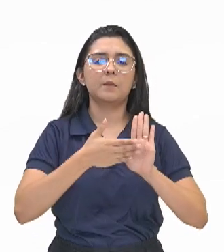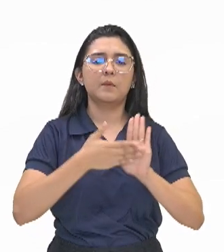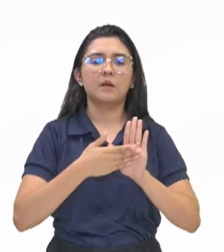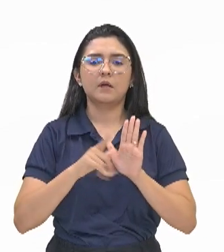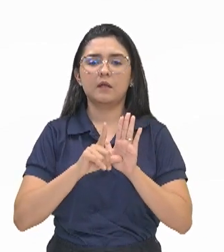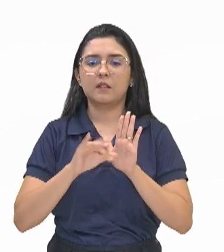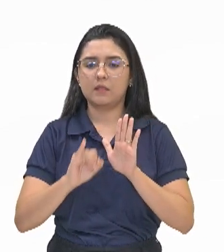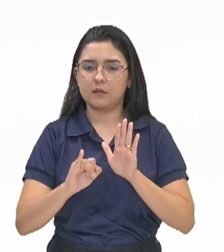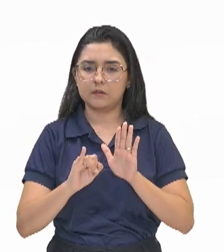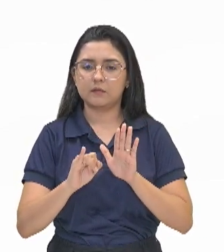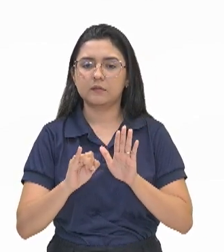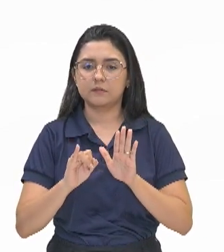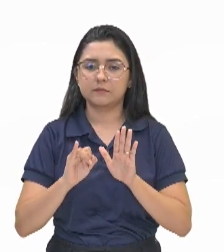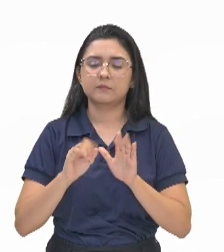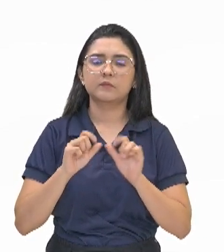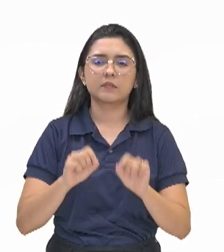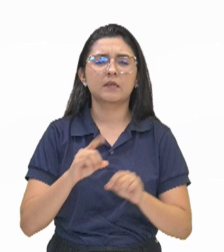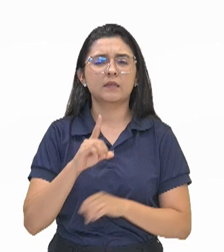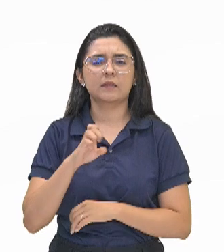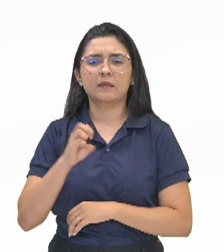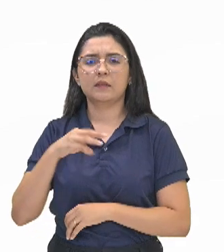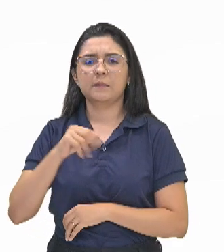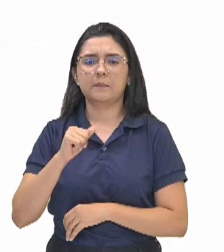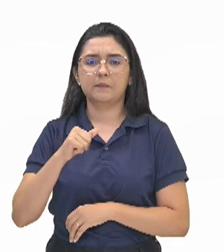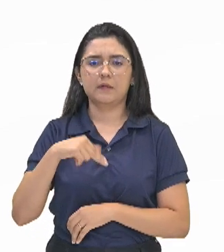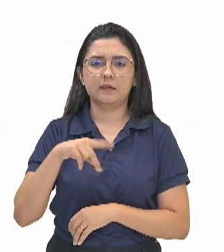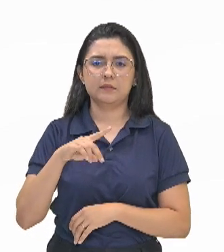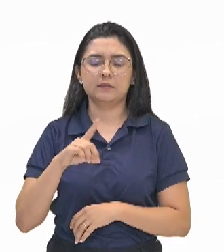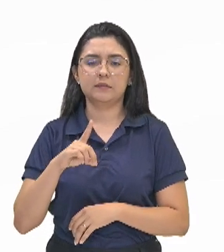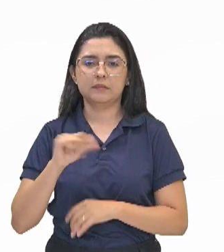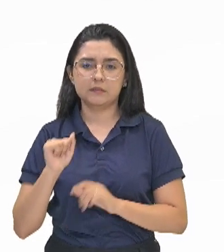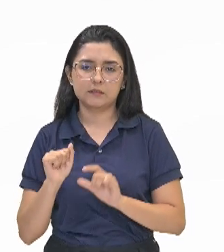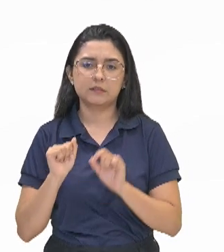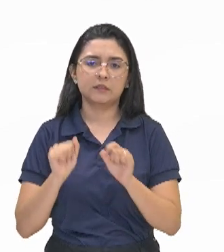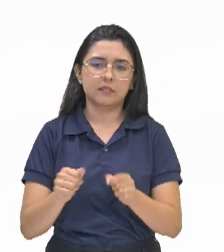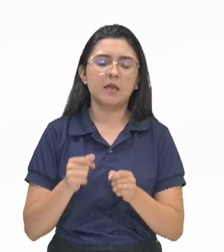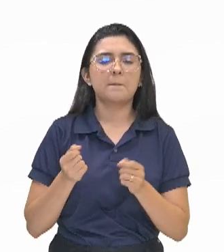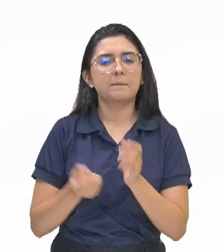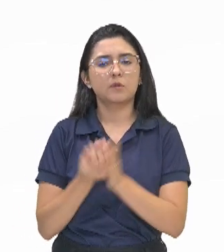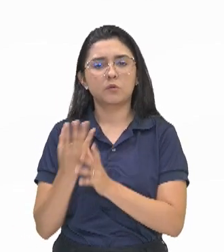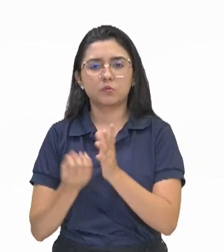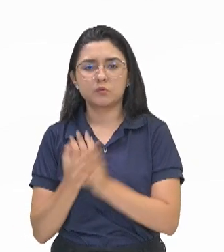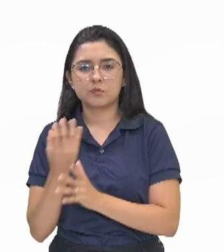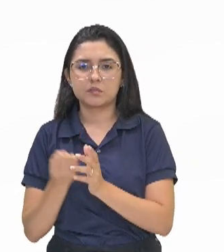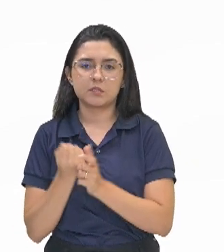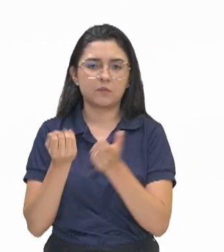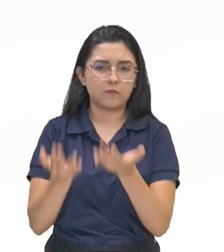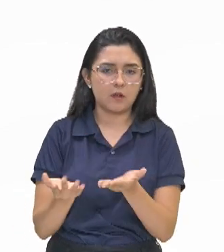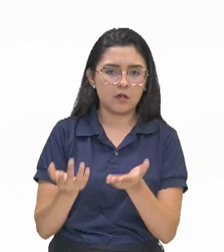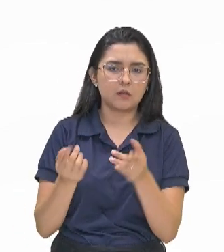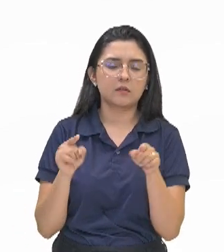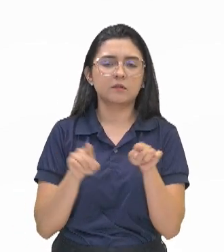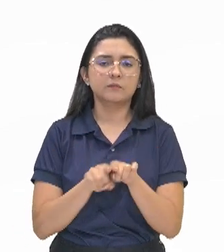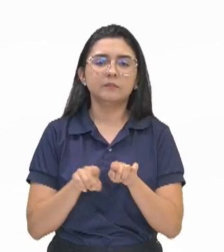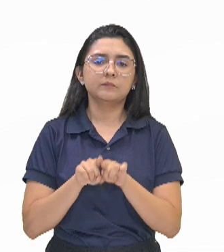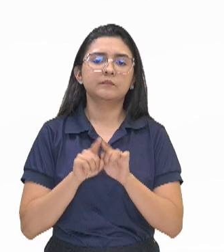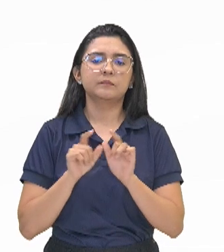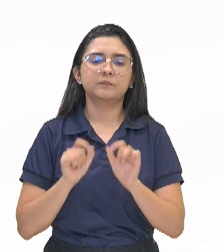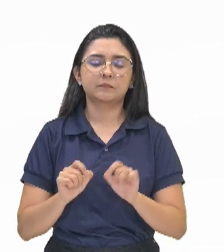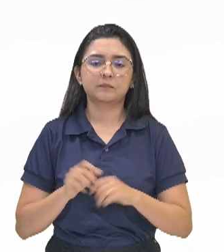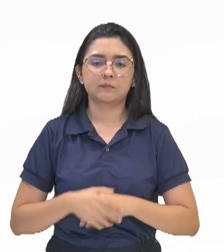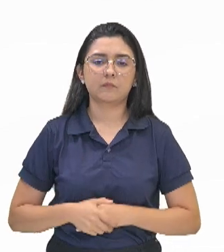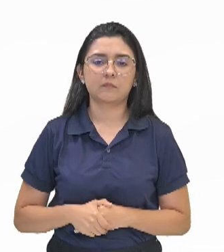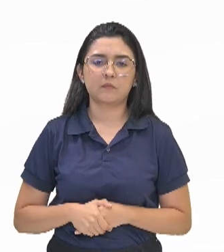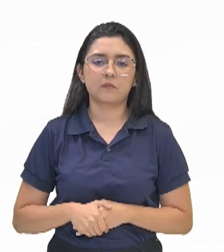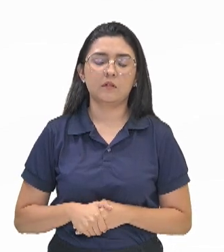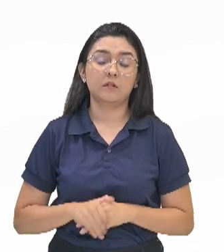leis da demanda, né, da oferta e da procura. Então, as demandas no meio de produção, ele